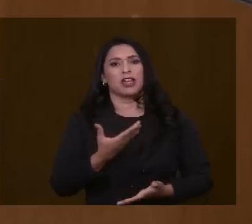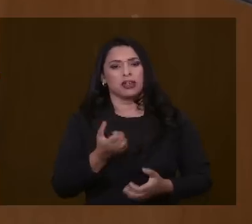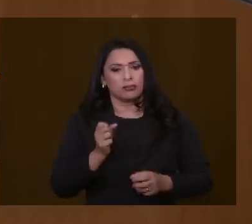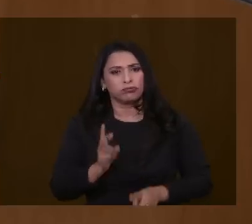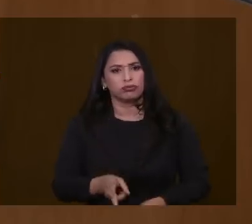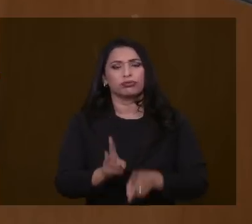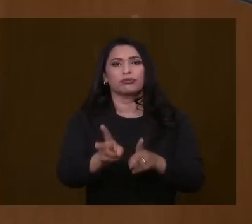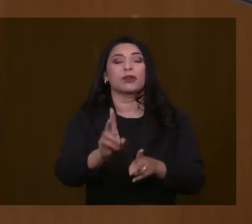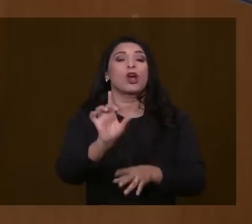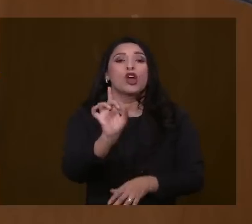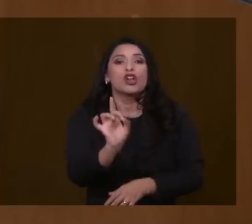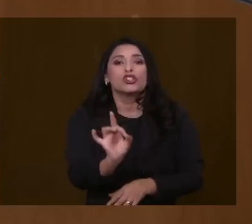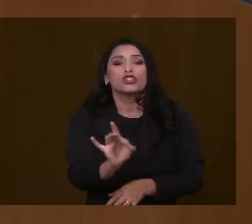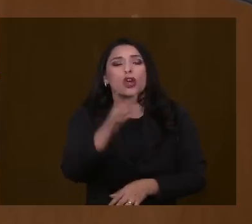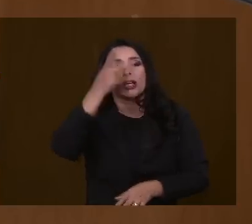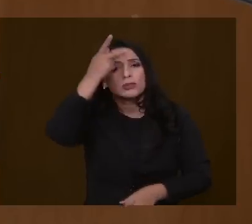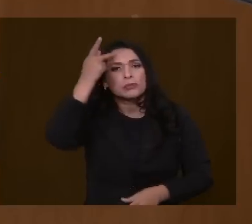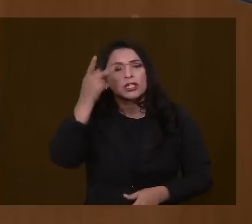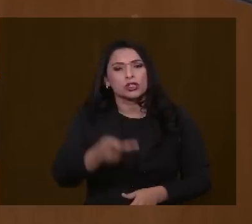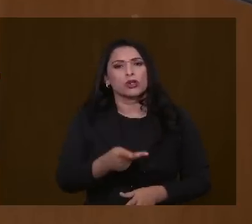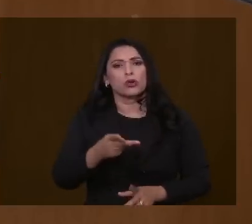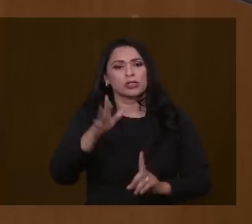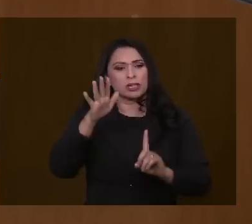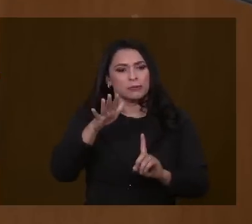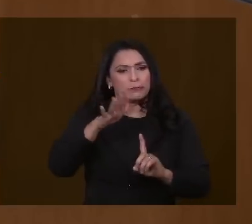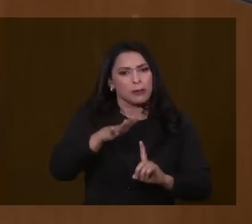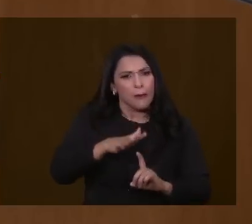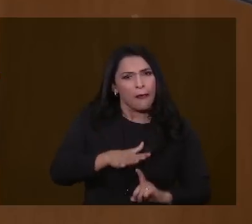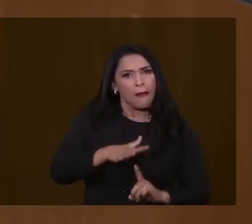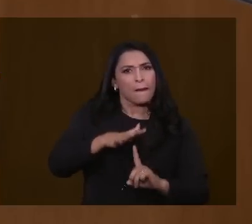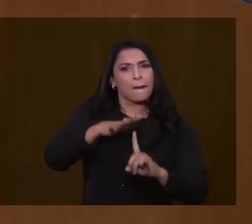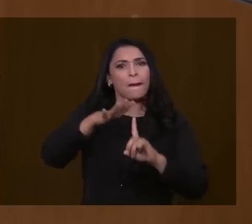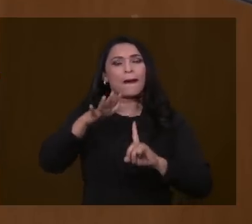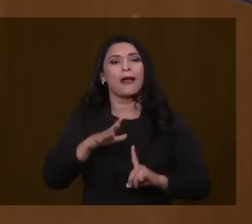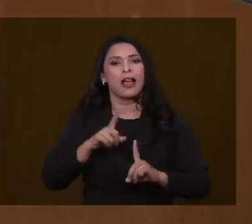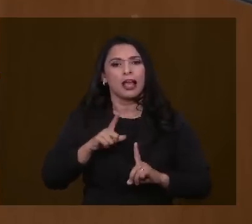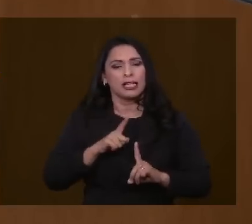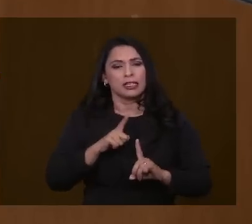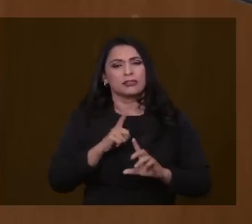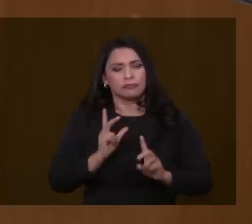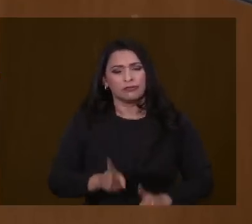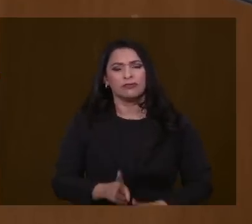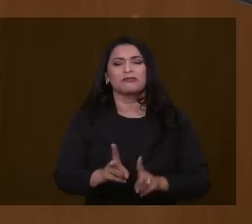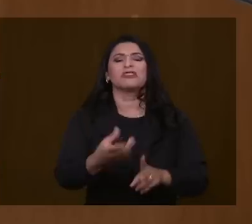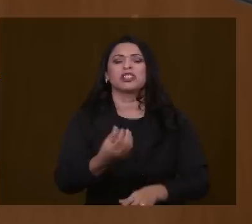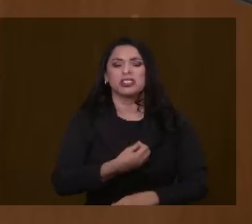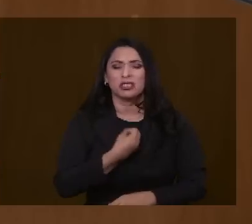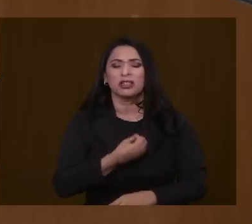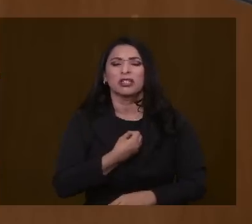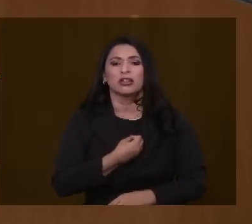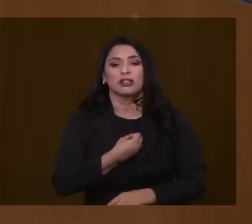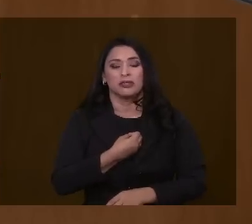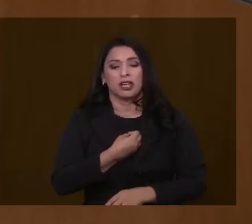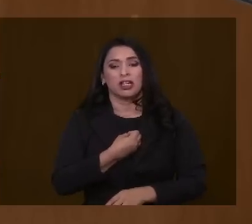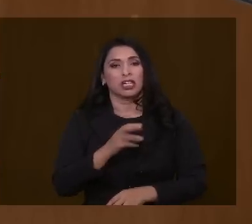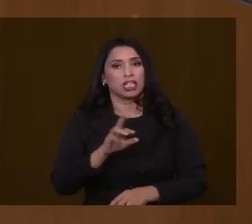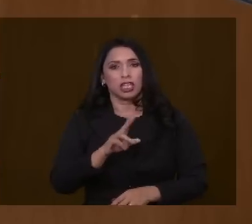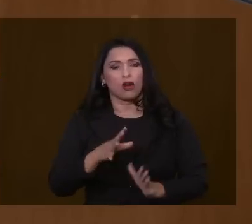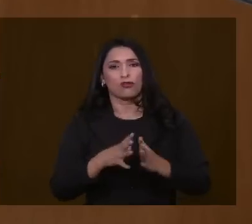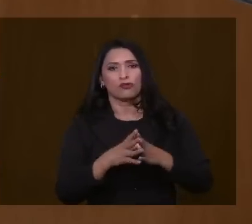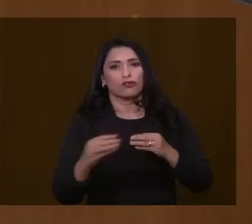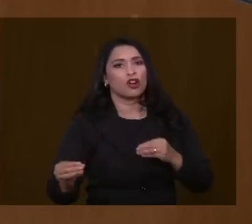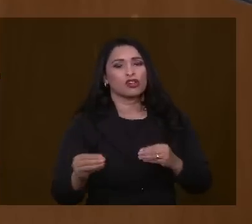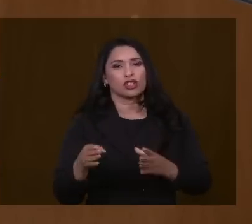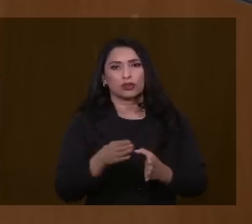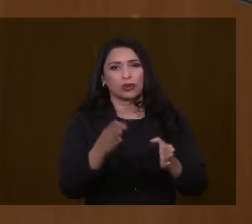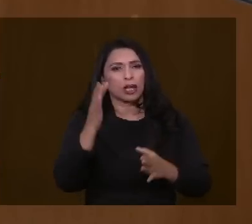dos perseverantes e resilientes, dos que têm repulsa pelo caminho fácil. A história de Vossa